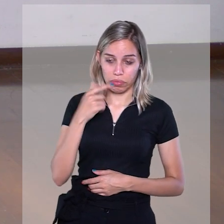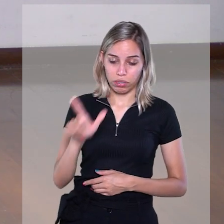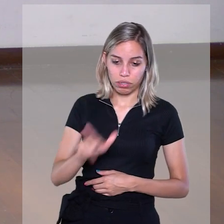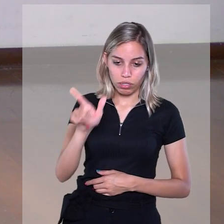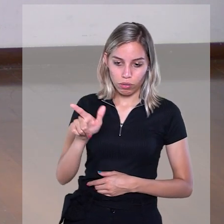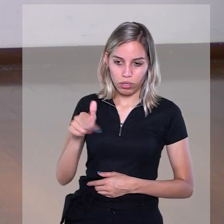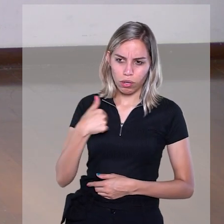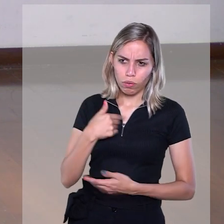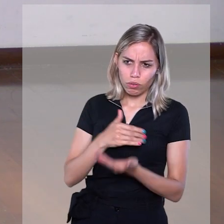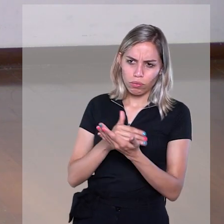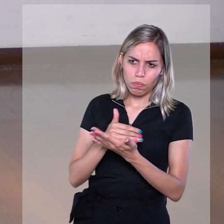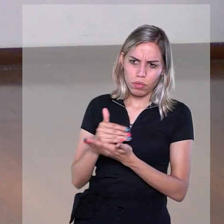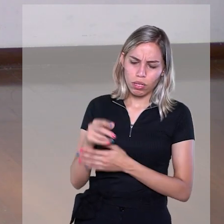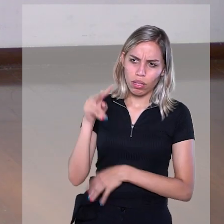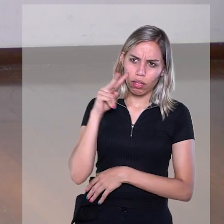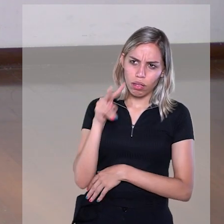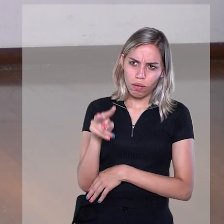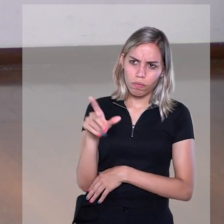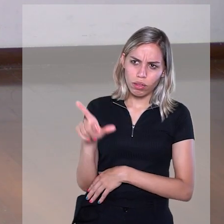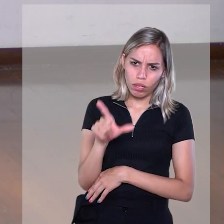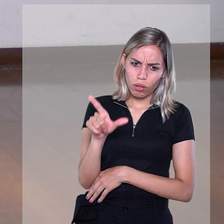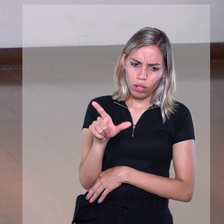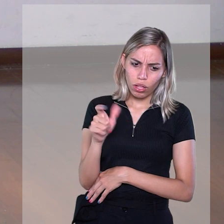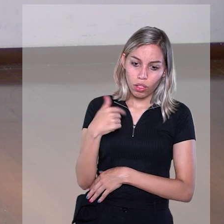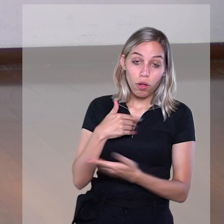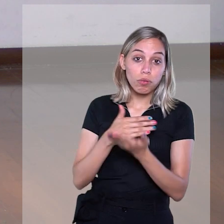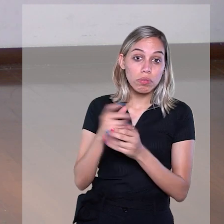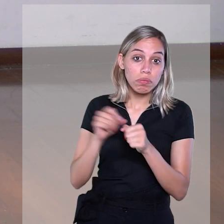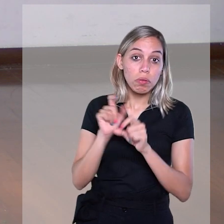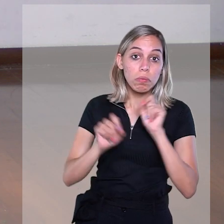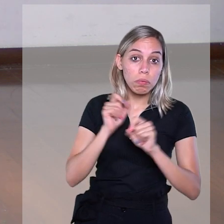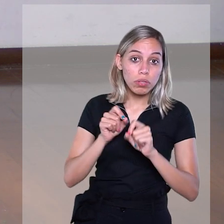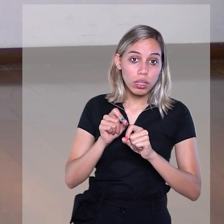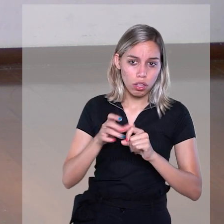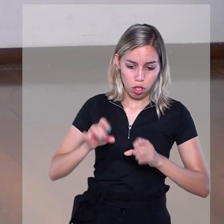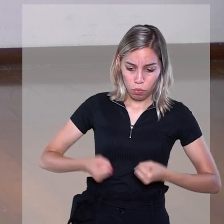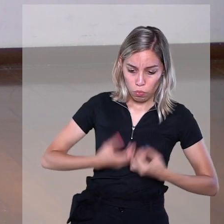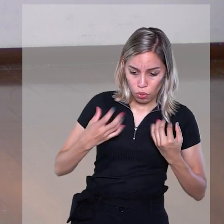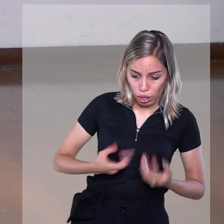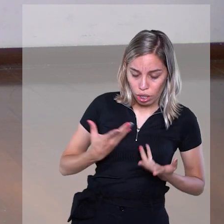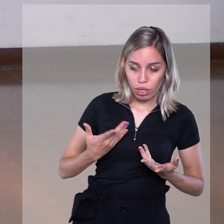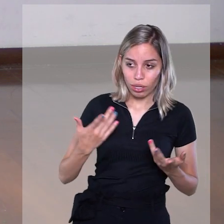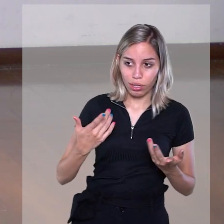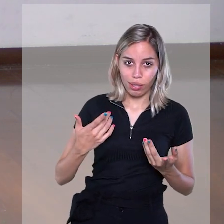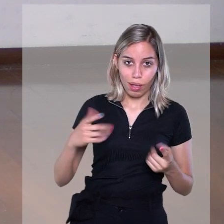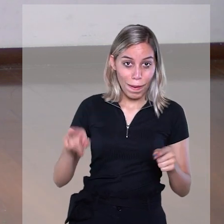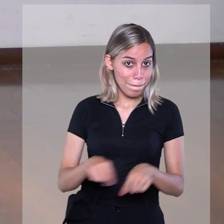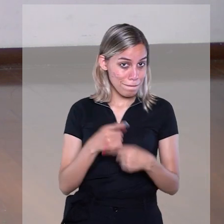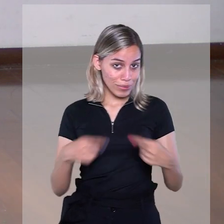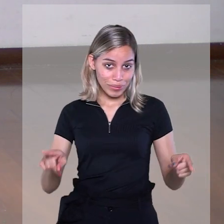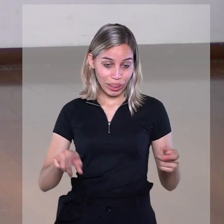comecei a fazer música. Aos 18 anos, o primeiro sortimento de poemas vem acompanhado também do primeiro sortimento